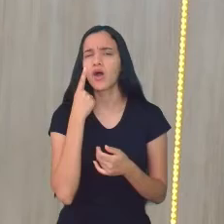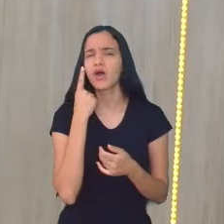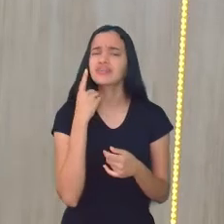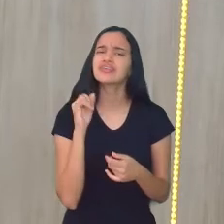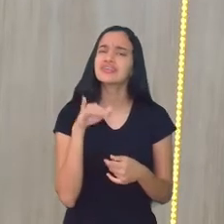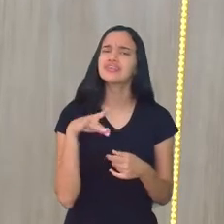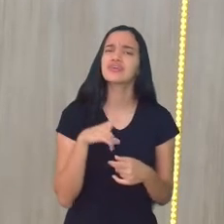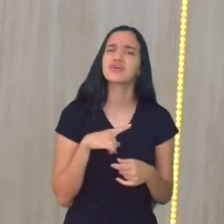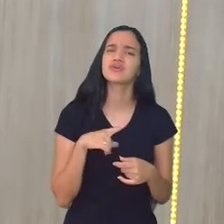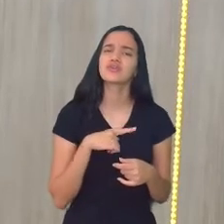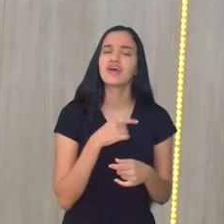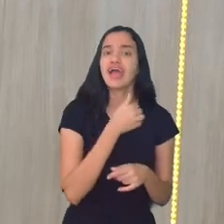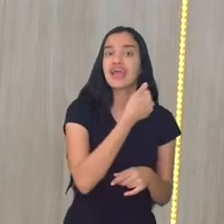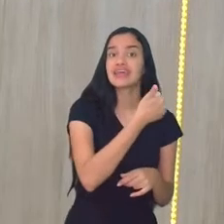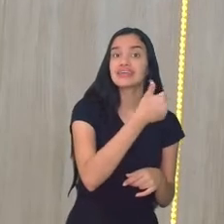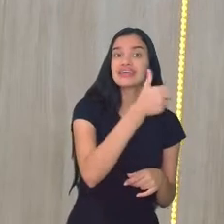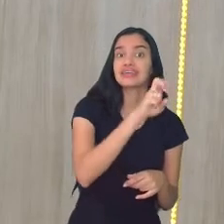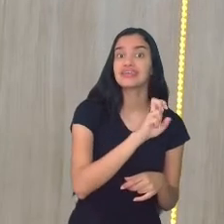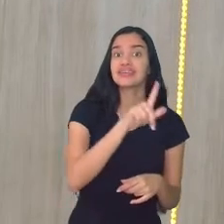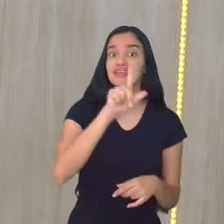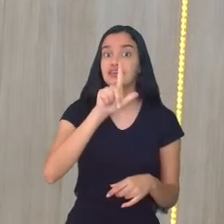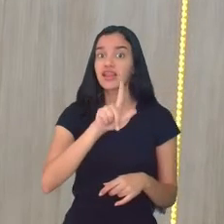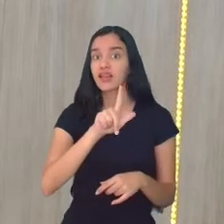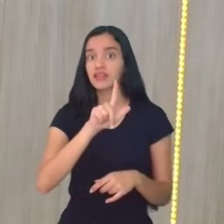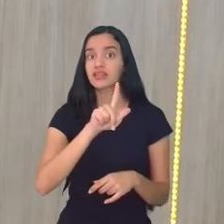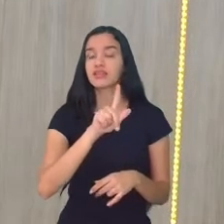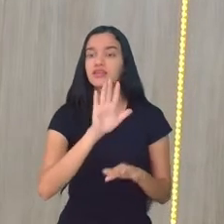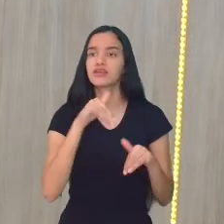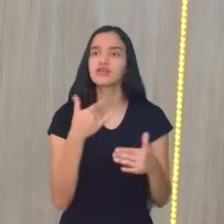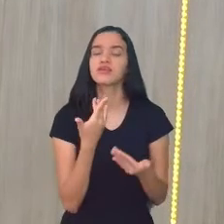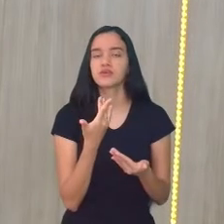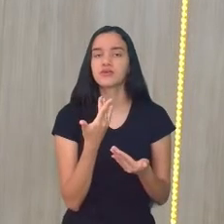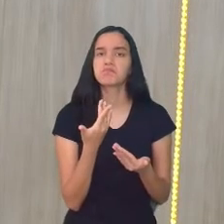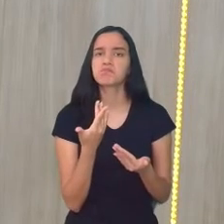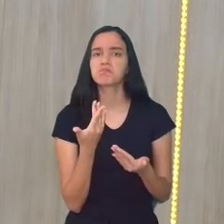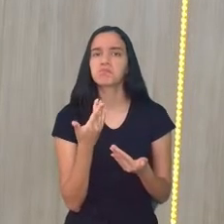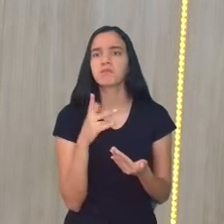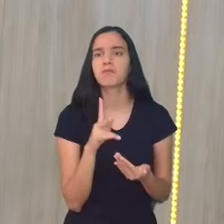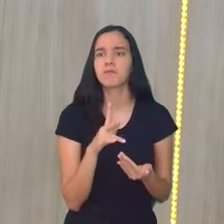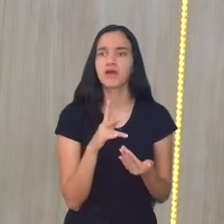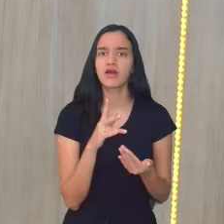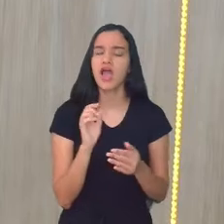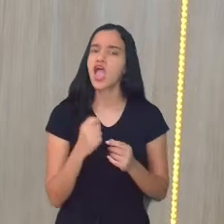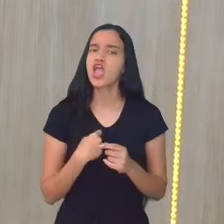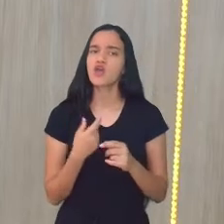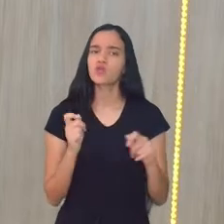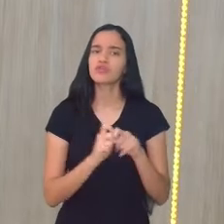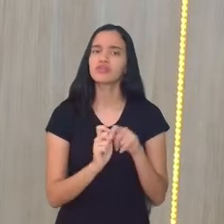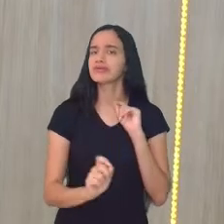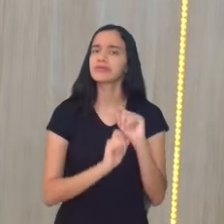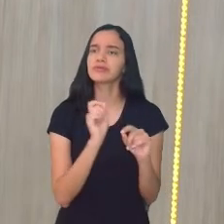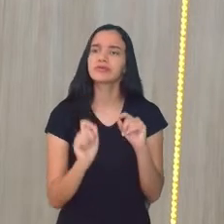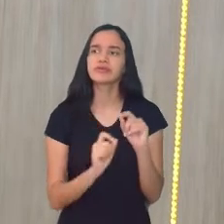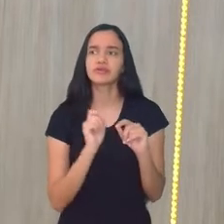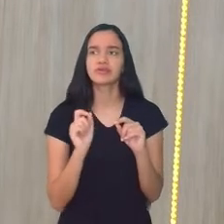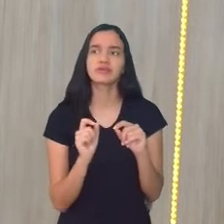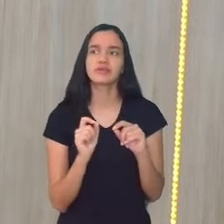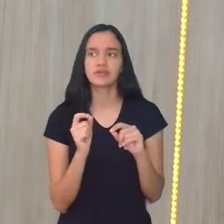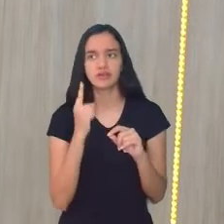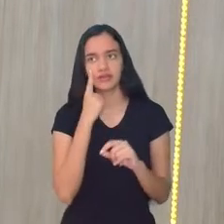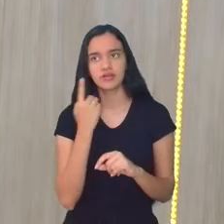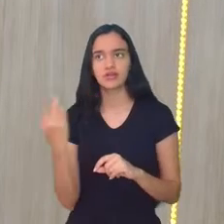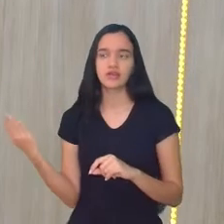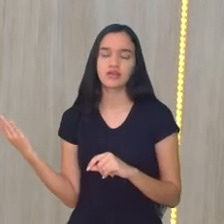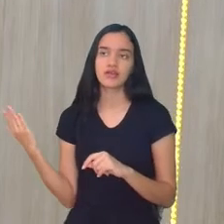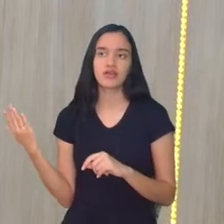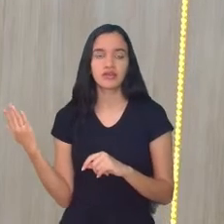se eu tiver 15 litros para quilolitros? O que eu vou fazer? Daqui para lá, ou